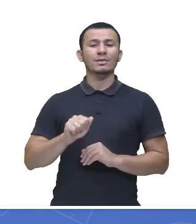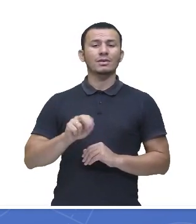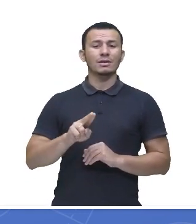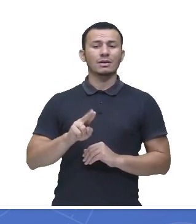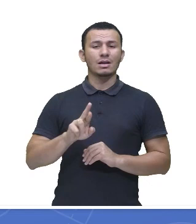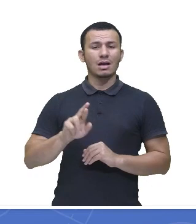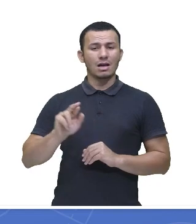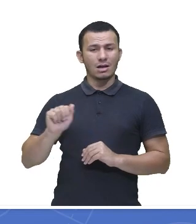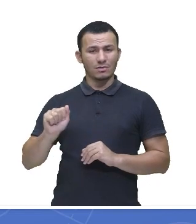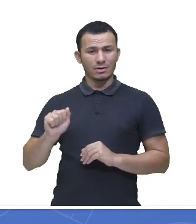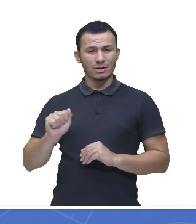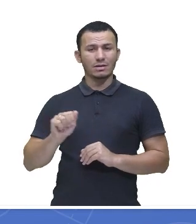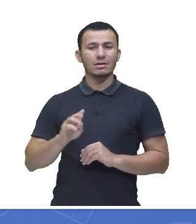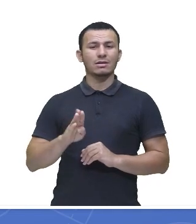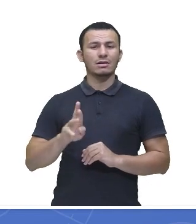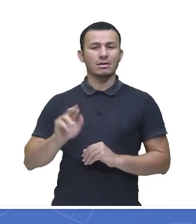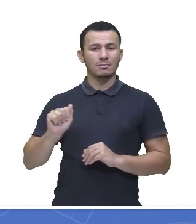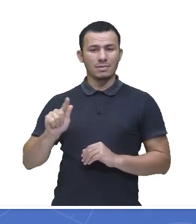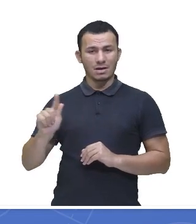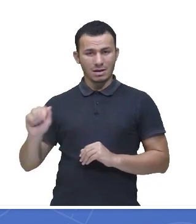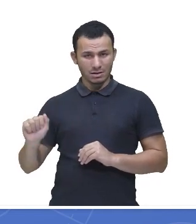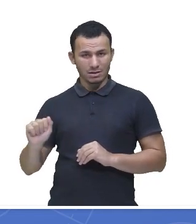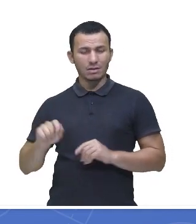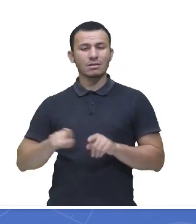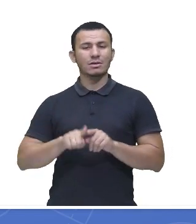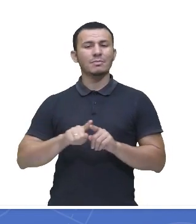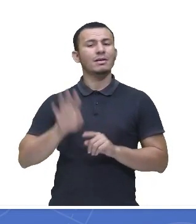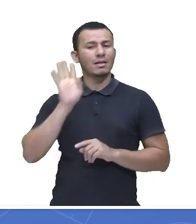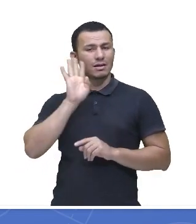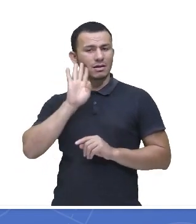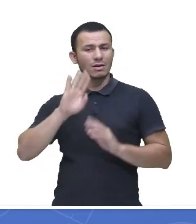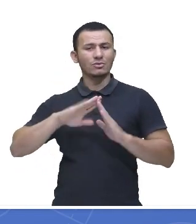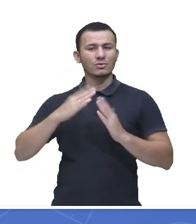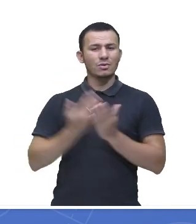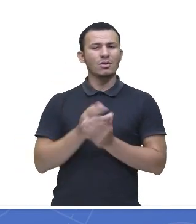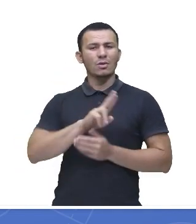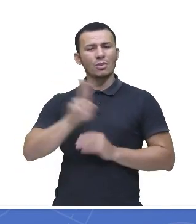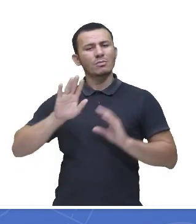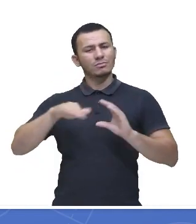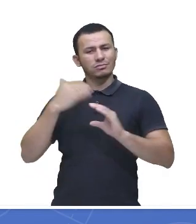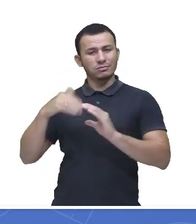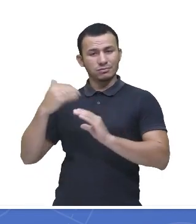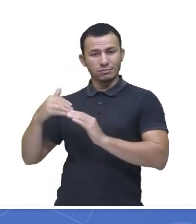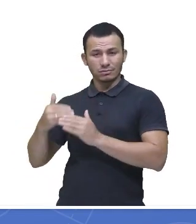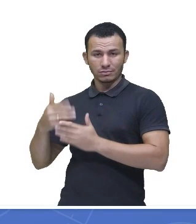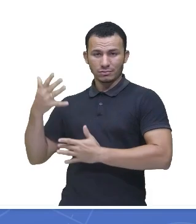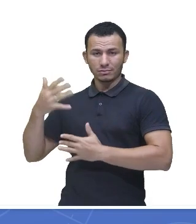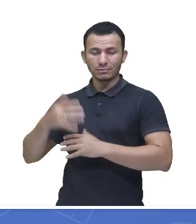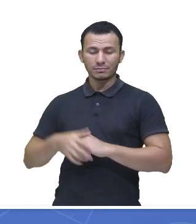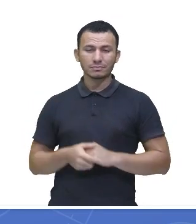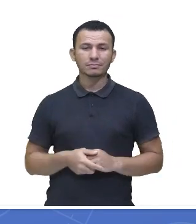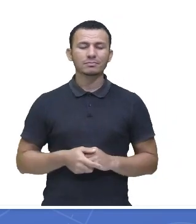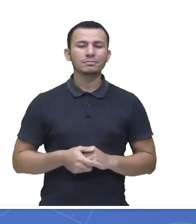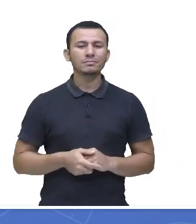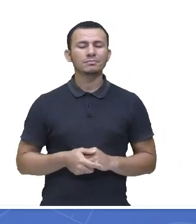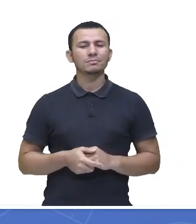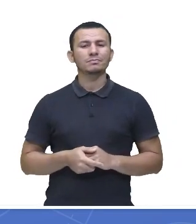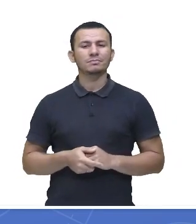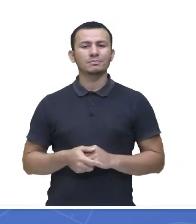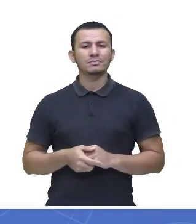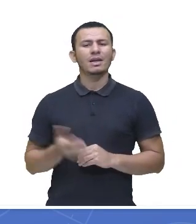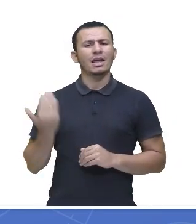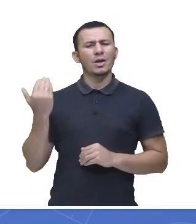que legal, muito bem. Achei muito legal também colocar as escolas, pode colocar Solo. Eu queria tanto, gente, você não tem essa... Quando eu